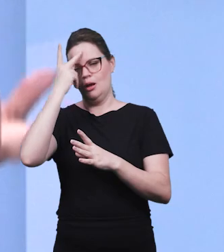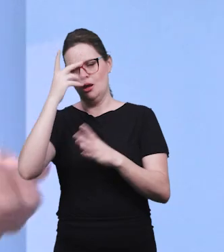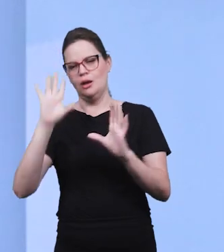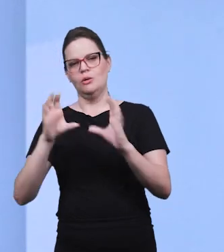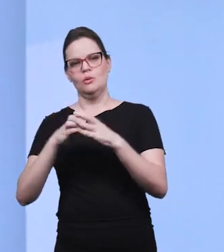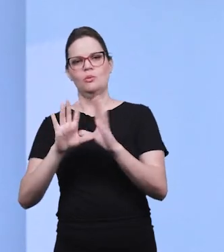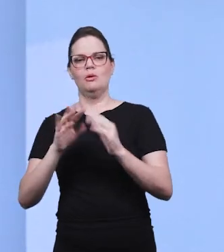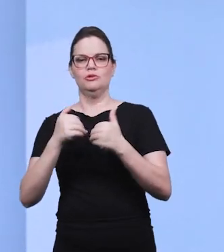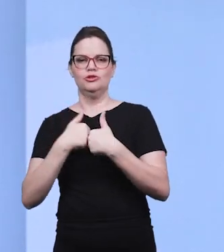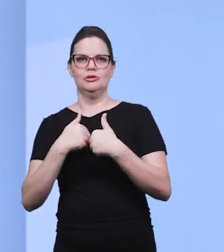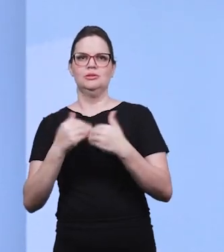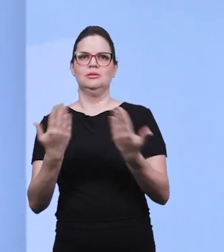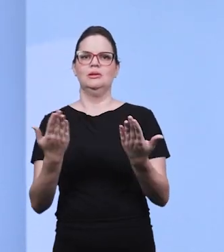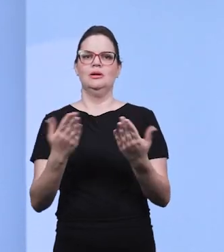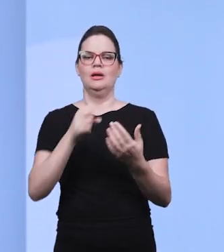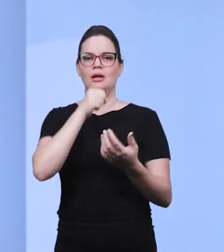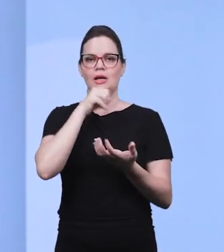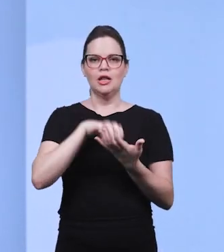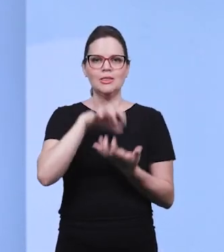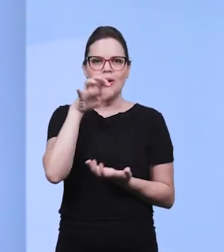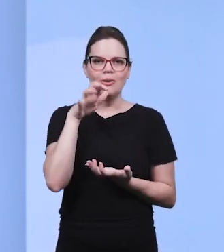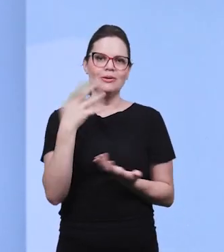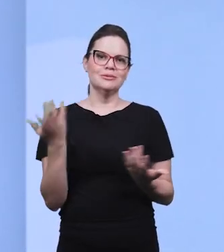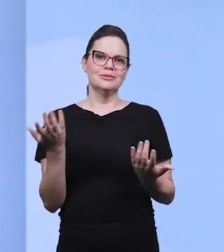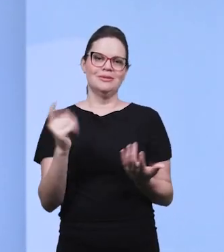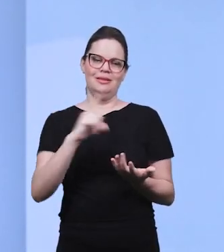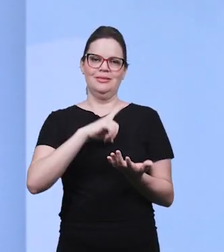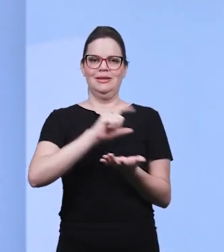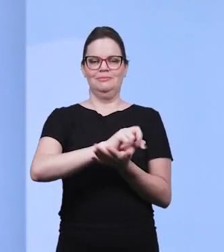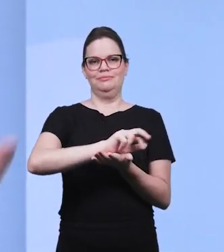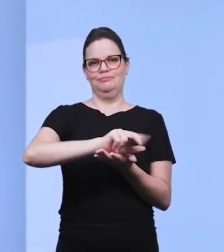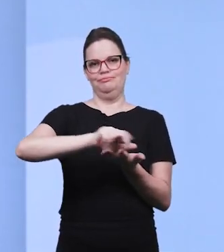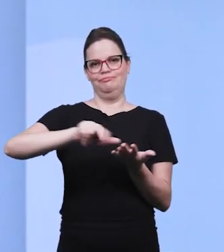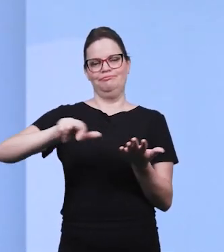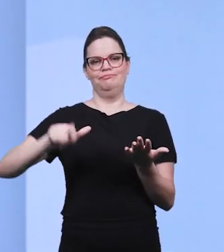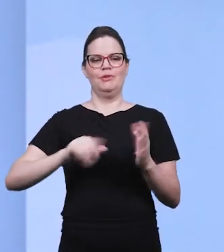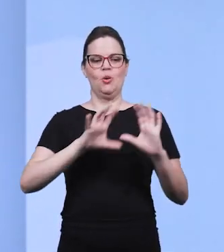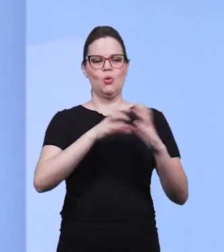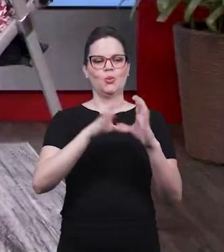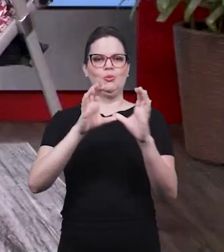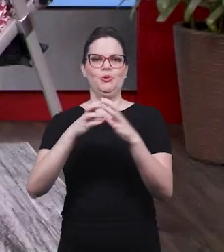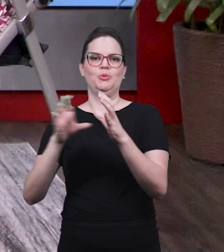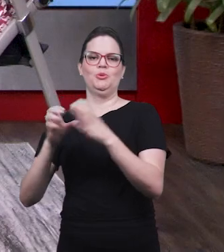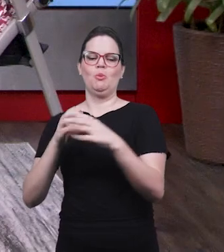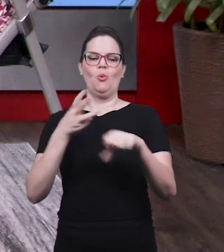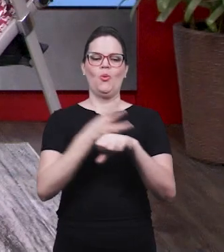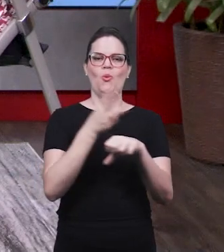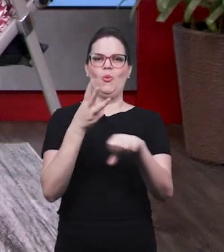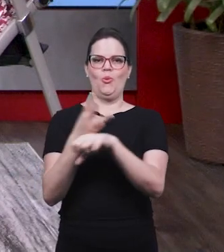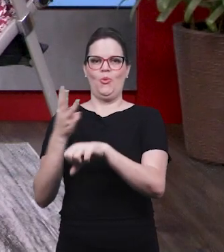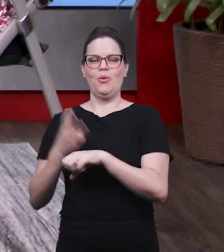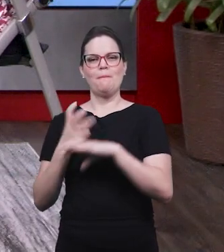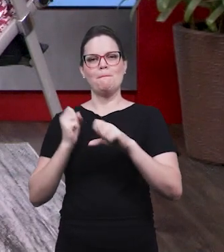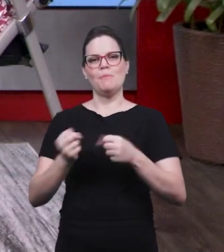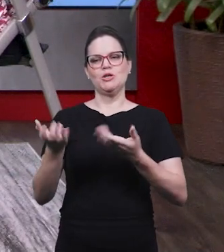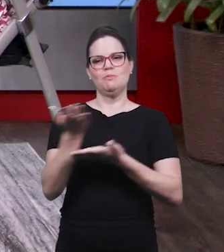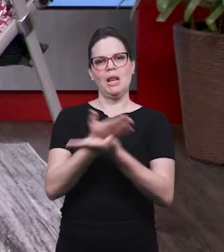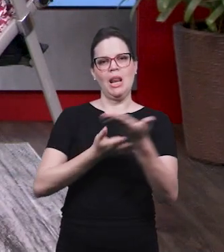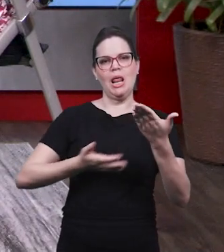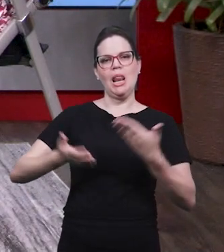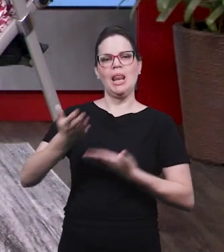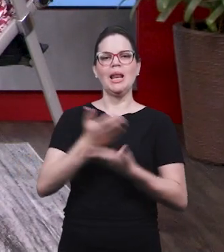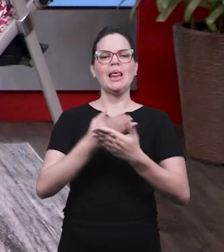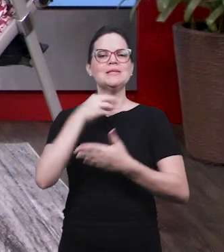de autistas, né? Idosos. Então, tem diversos grupos de WhatsApp que as pessoas podem trocar ali as suas experiências, tirar